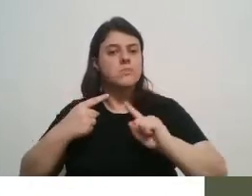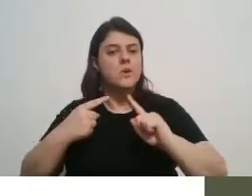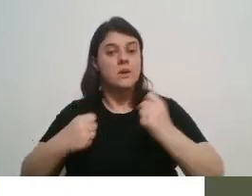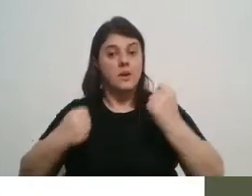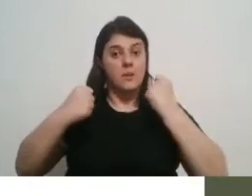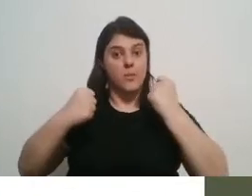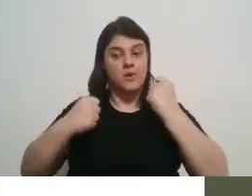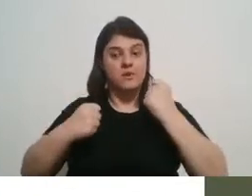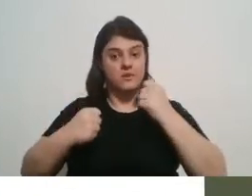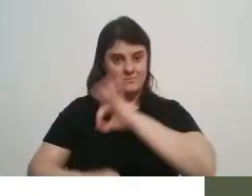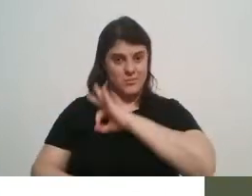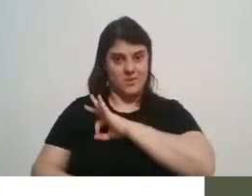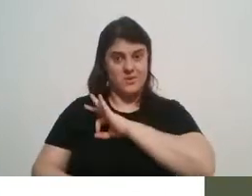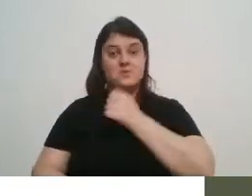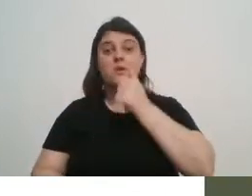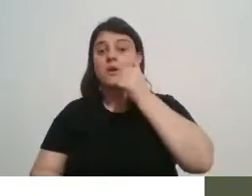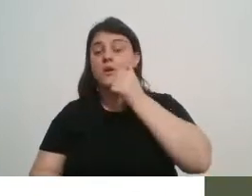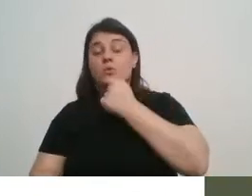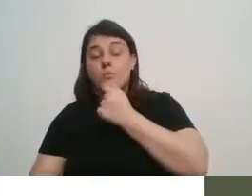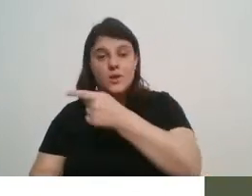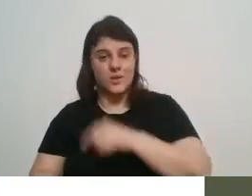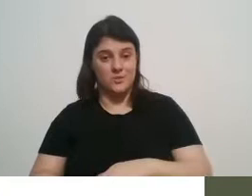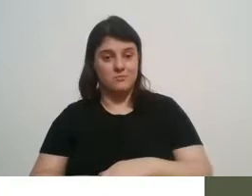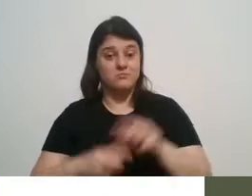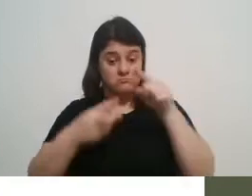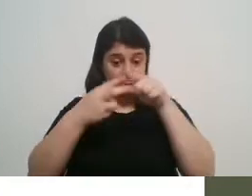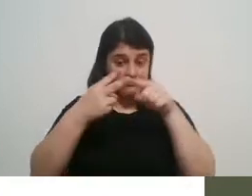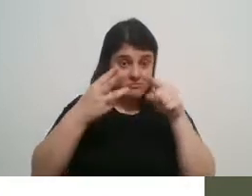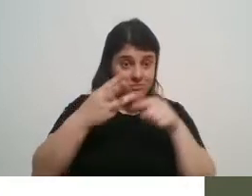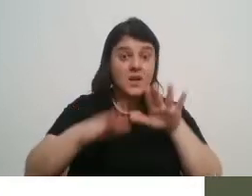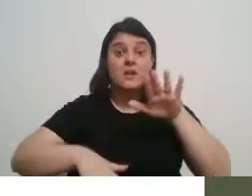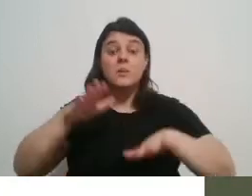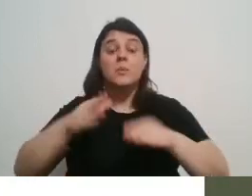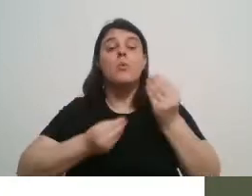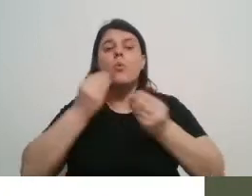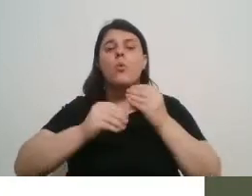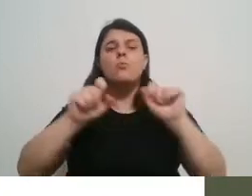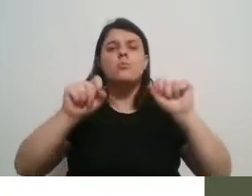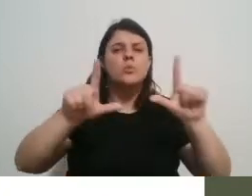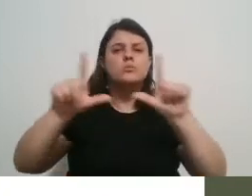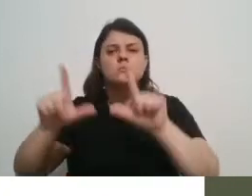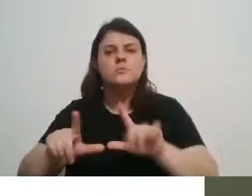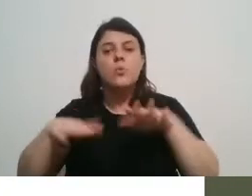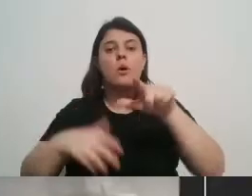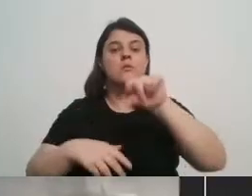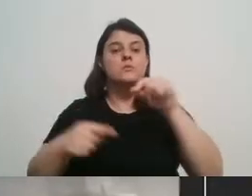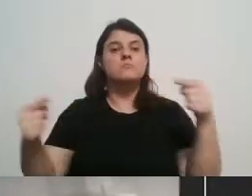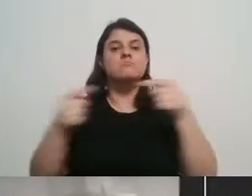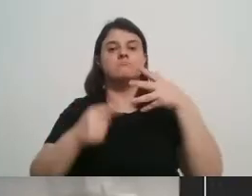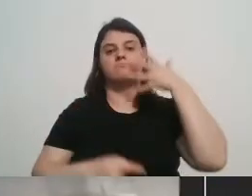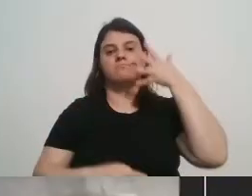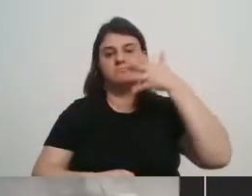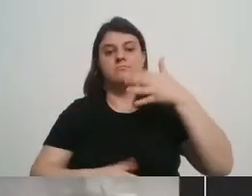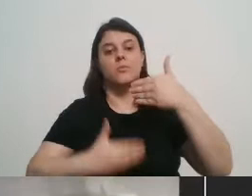Tudo isso numa mesma fotografia, né? E a forma como usar esse discurso é o que vai acontecer nesse processo